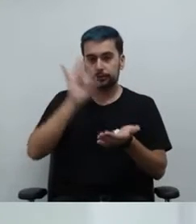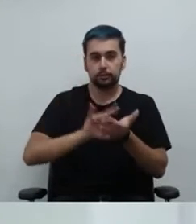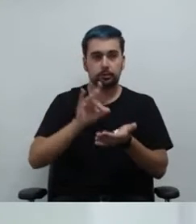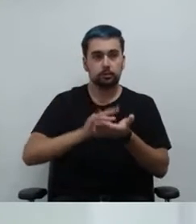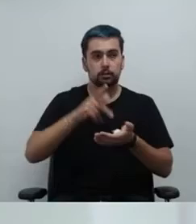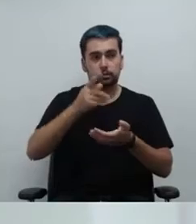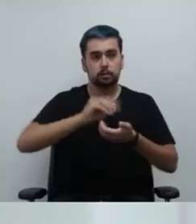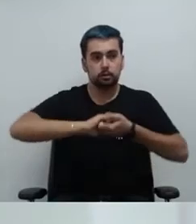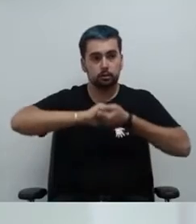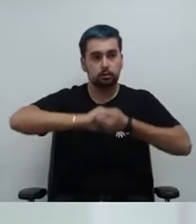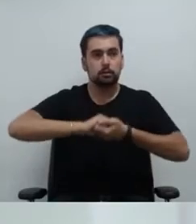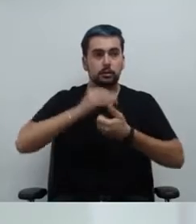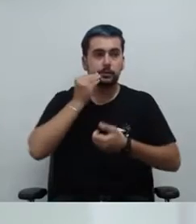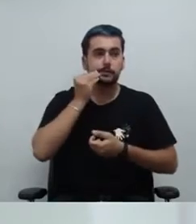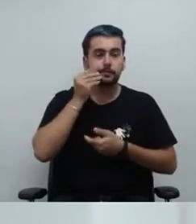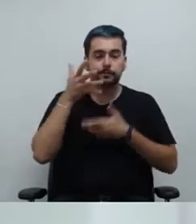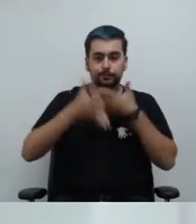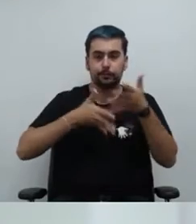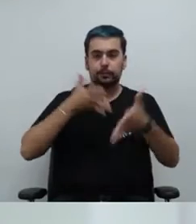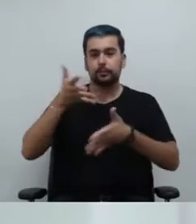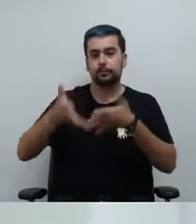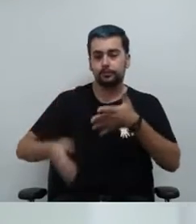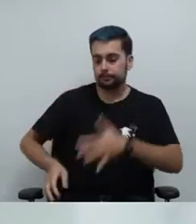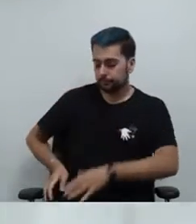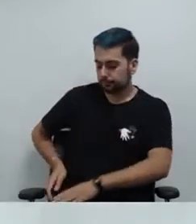pelos cumprimentos e pela oportunidade de fala.